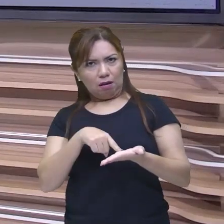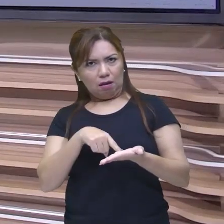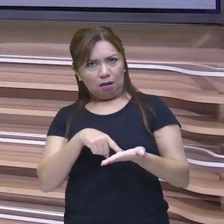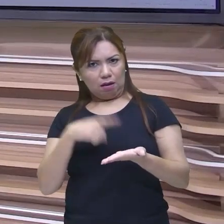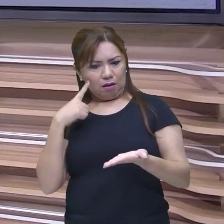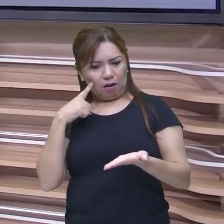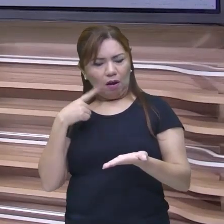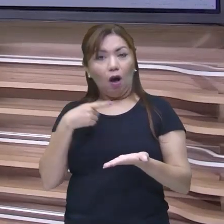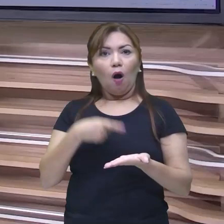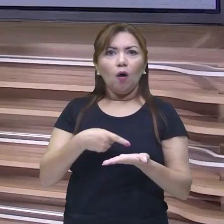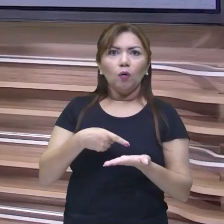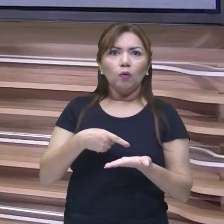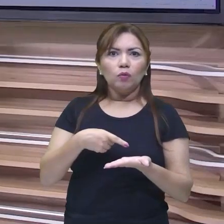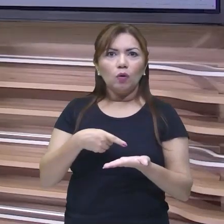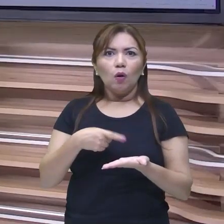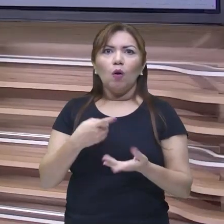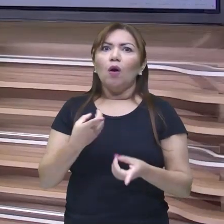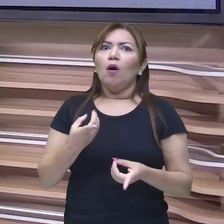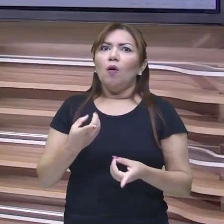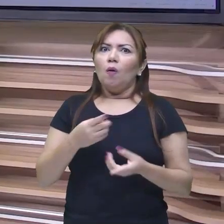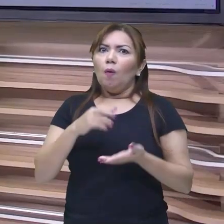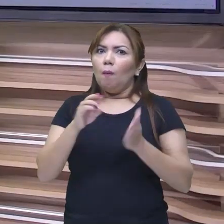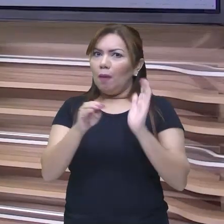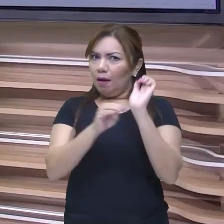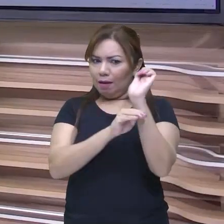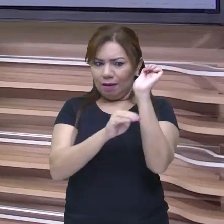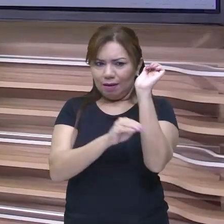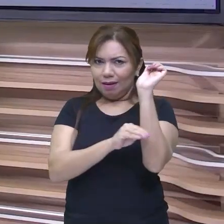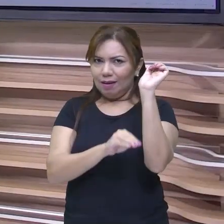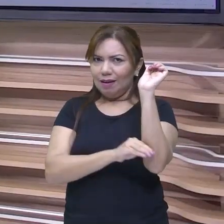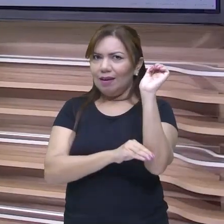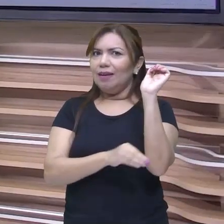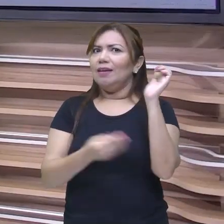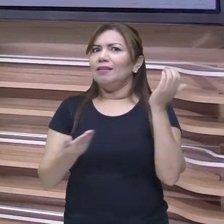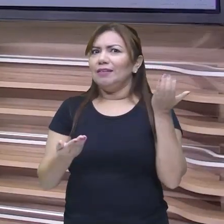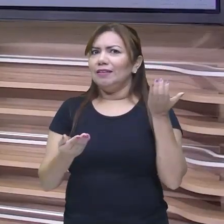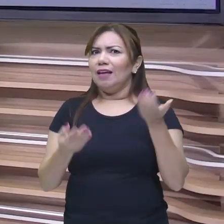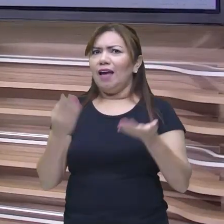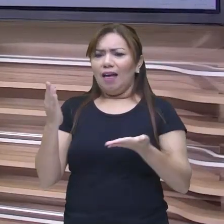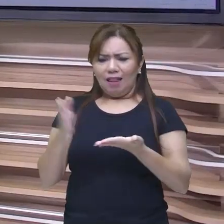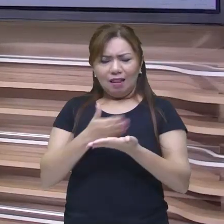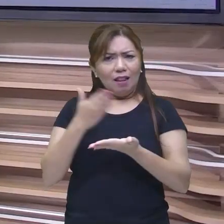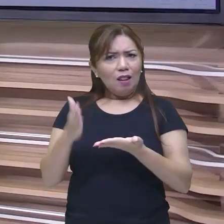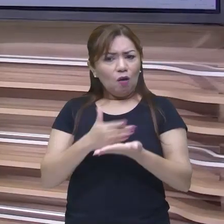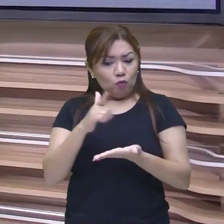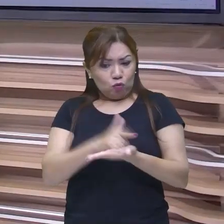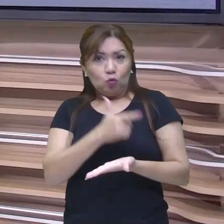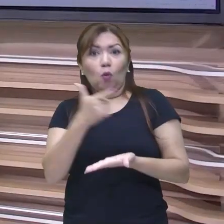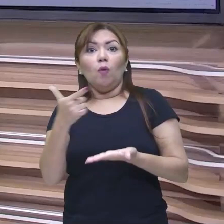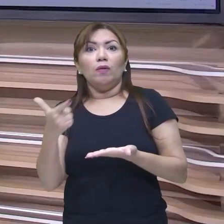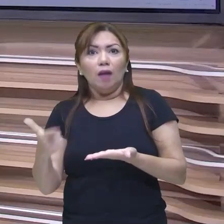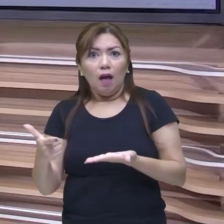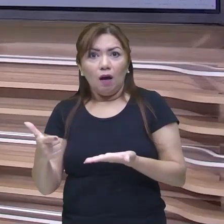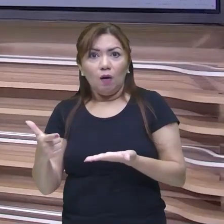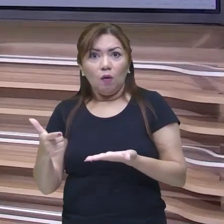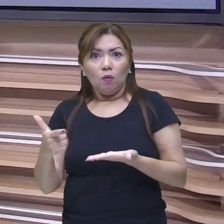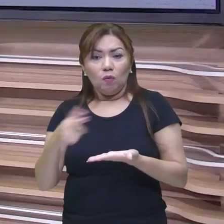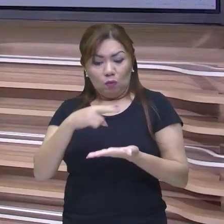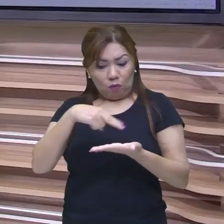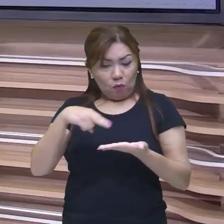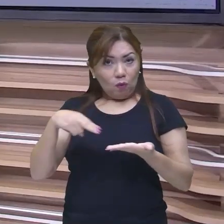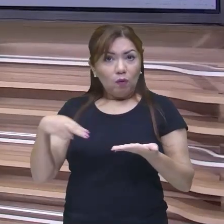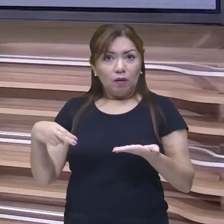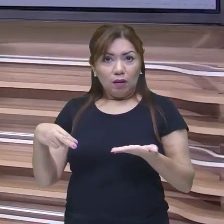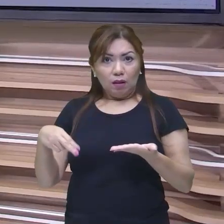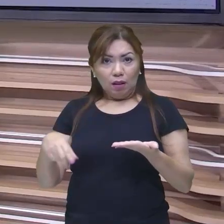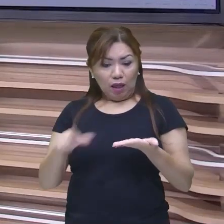acaso, você achou alguma receita? Você já leu jornais? E gibi? Gibi você já leu,